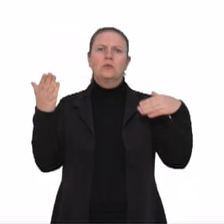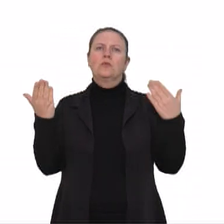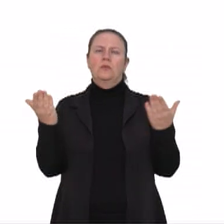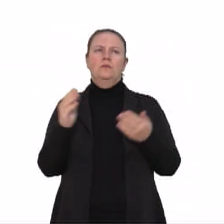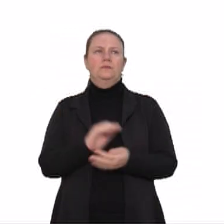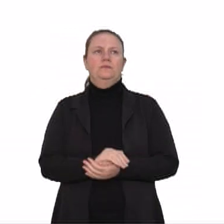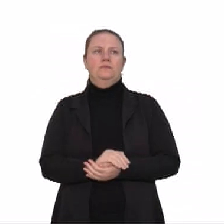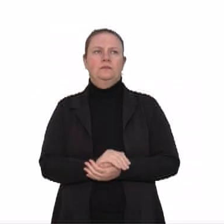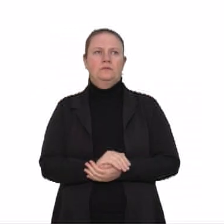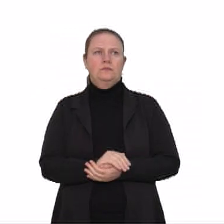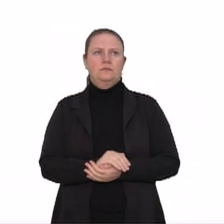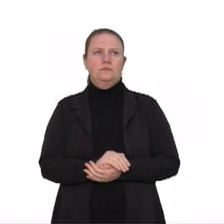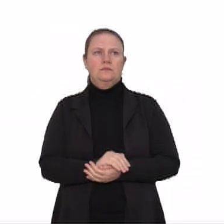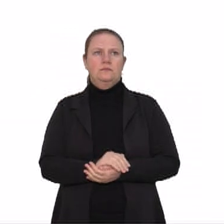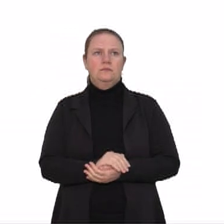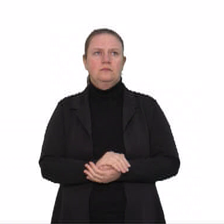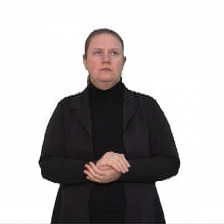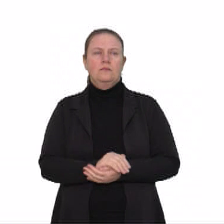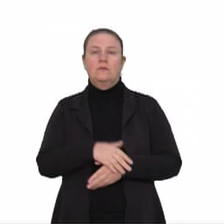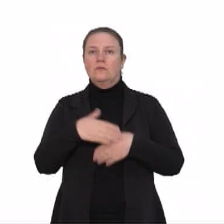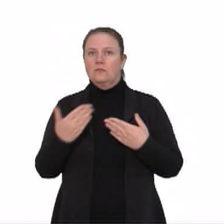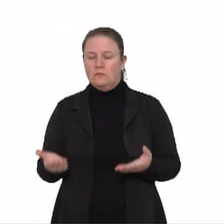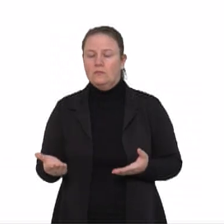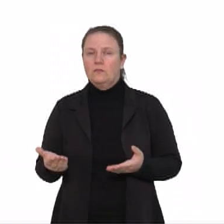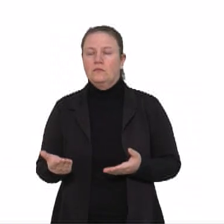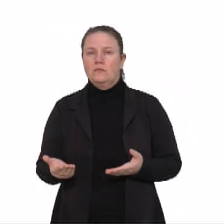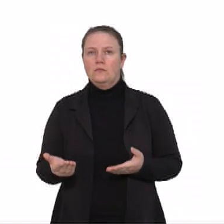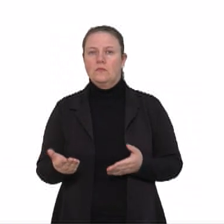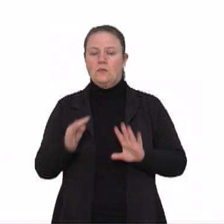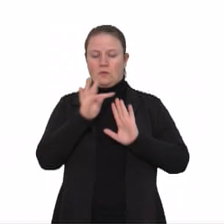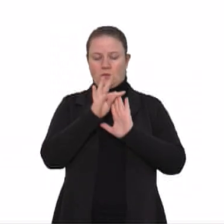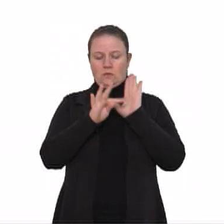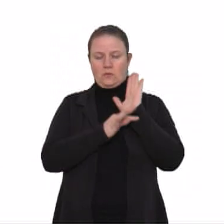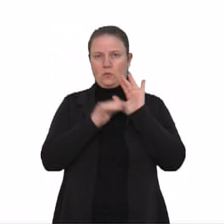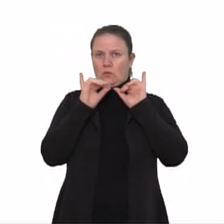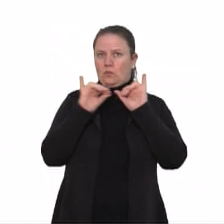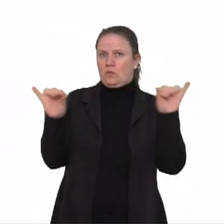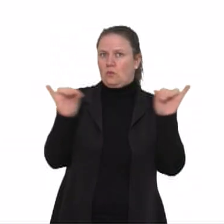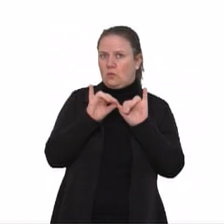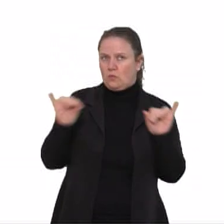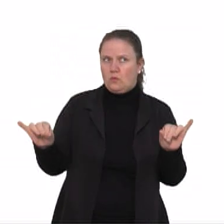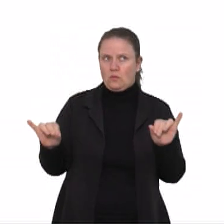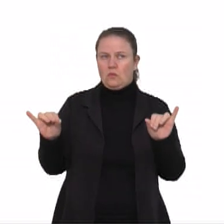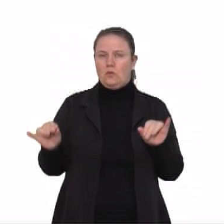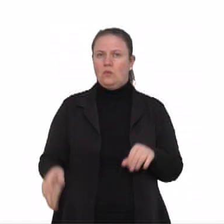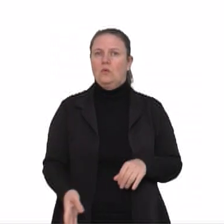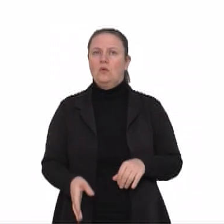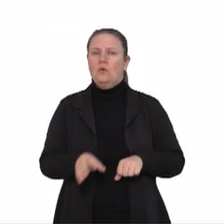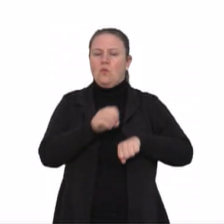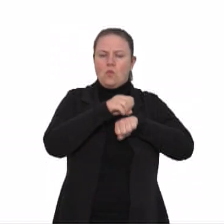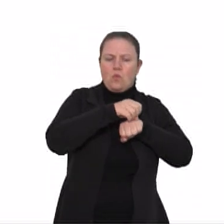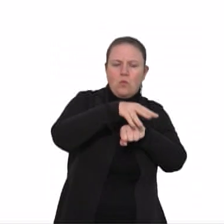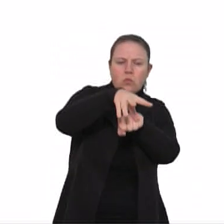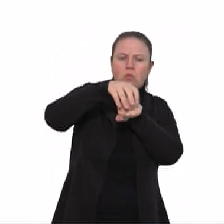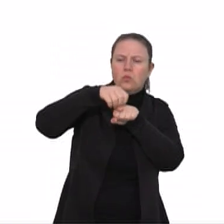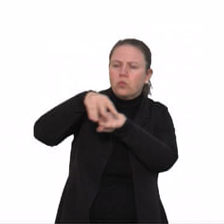está falso primeiro, não tem problema. Vamos lá. O texto informativo transmite conhecimentos